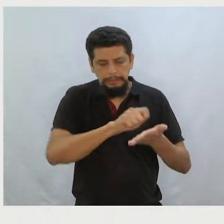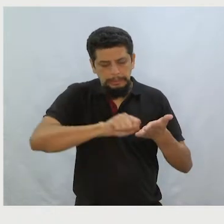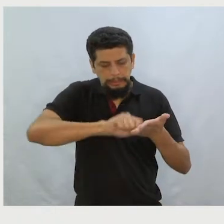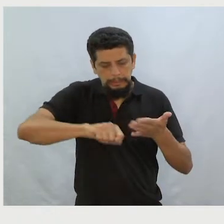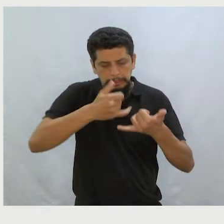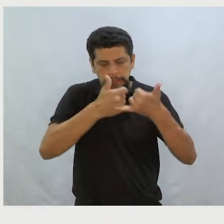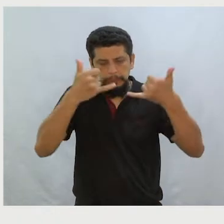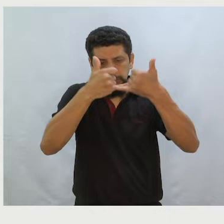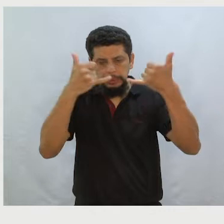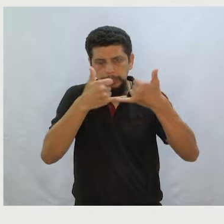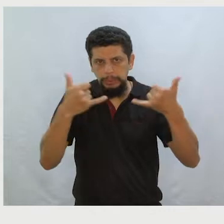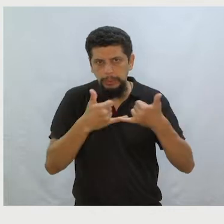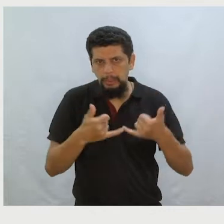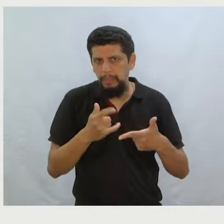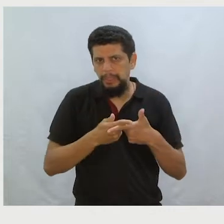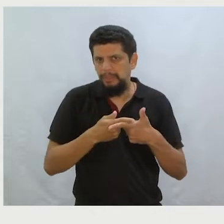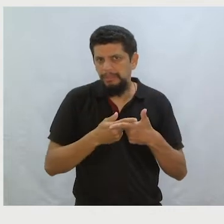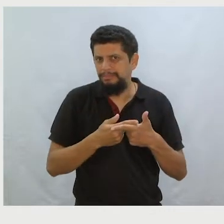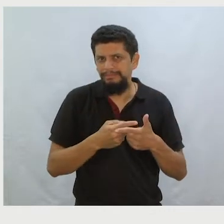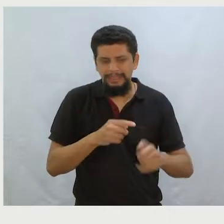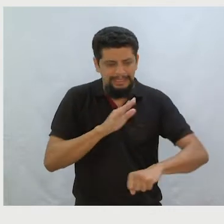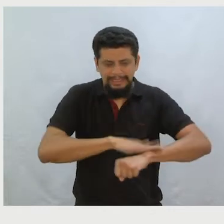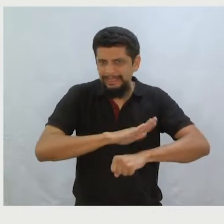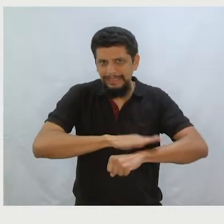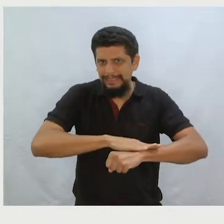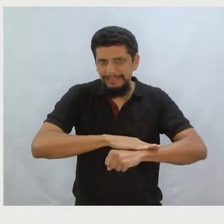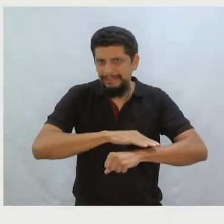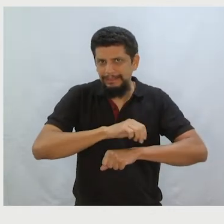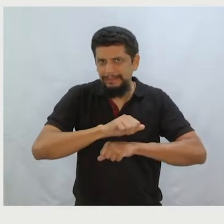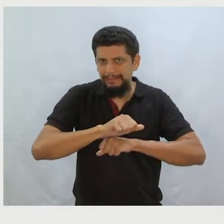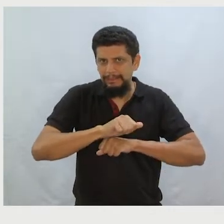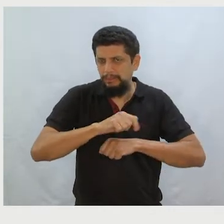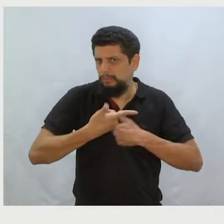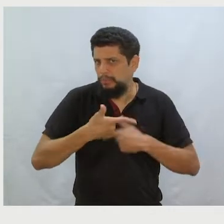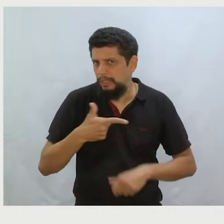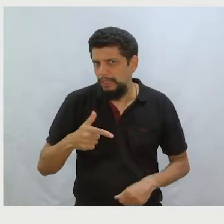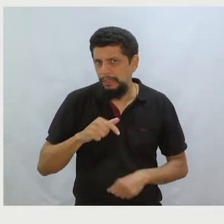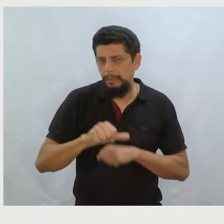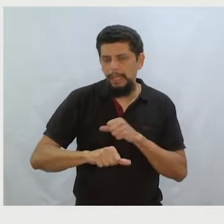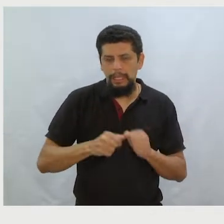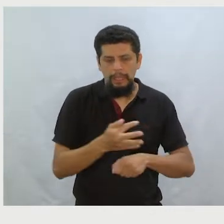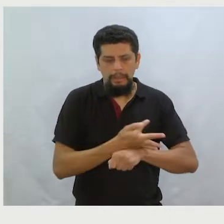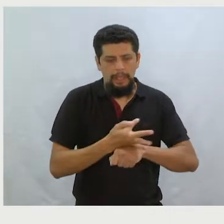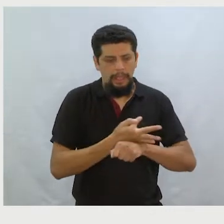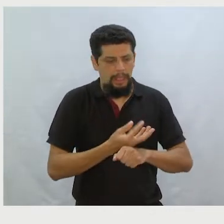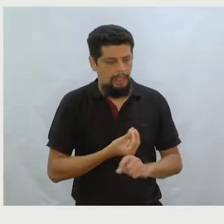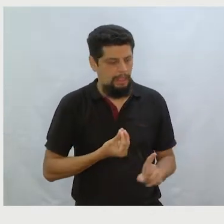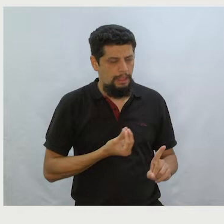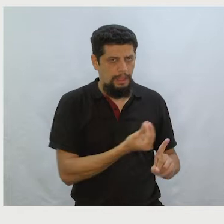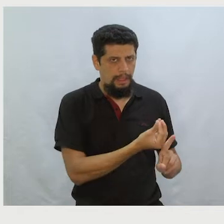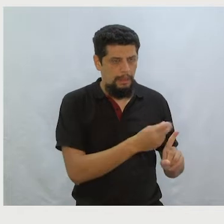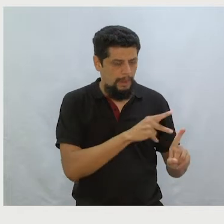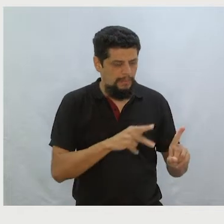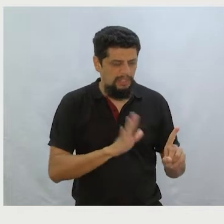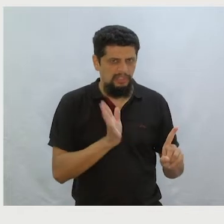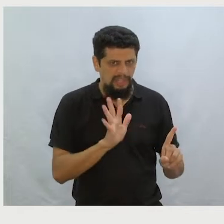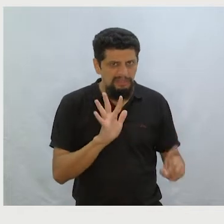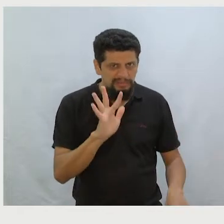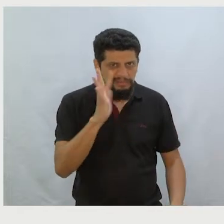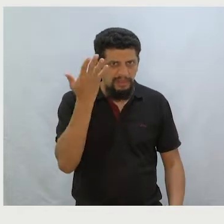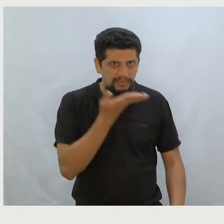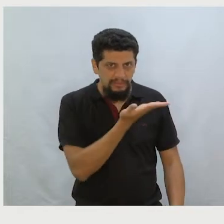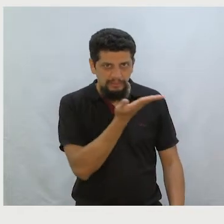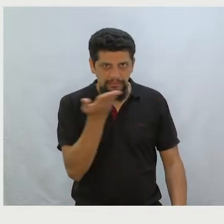escrito porque não ia dar tempo de mudar nada mesmo arranquei a folha e dei as minhas férias para a professora já